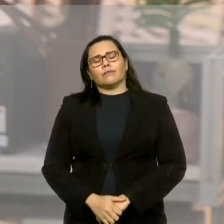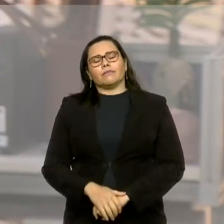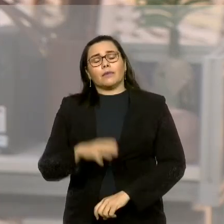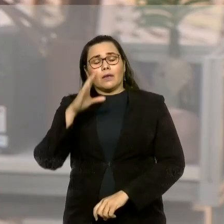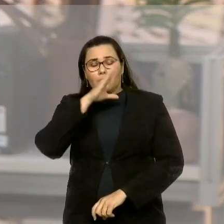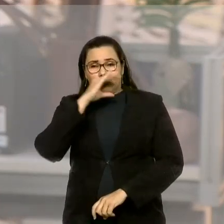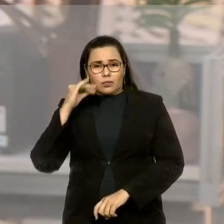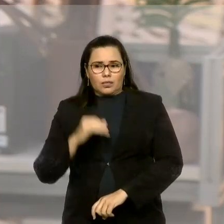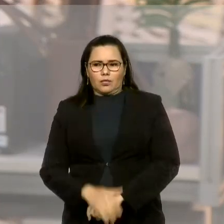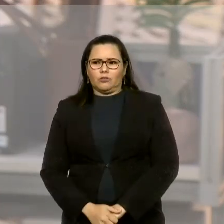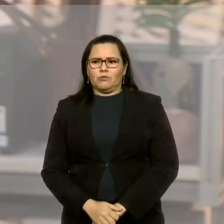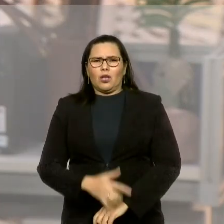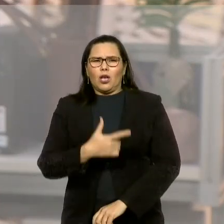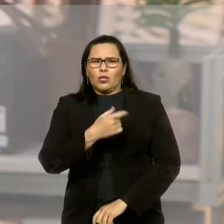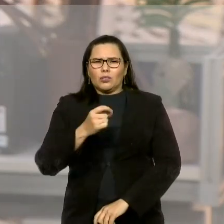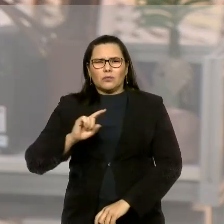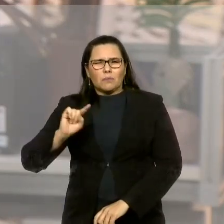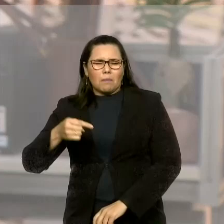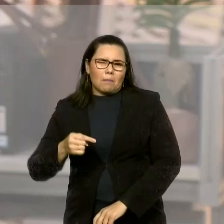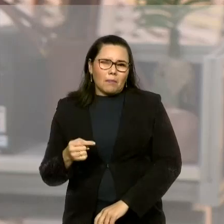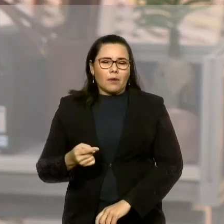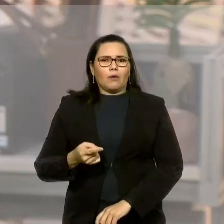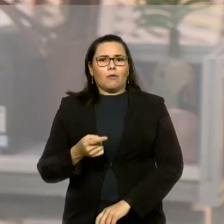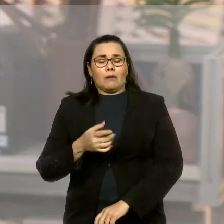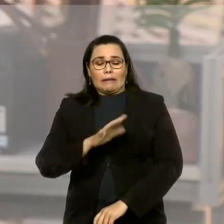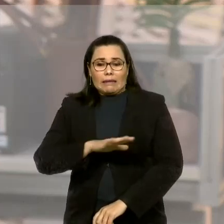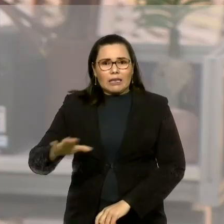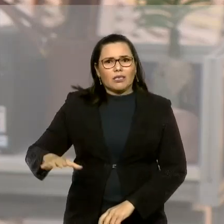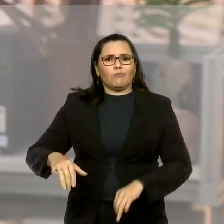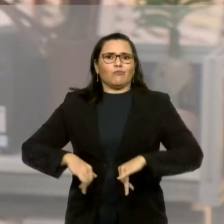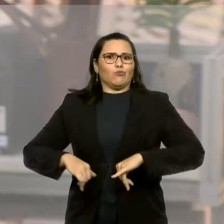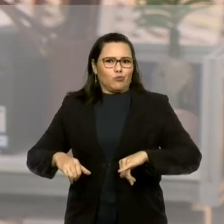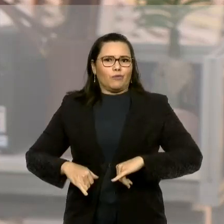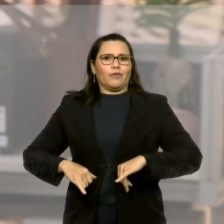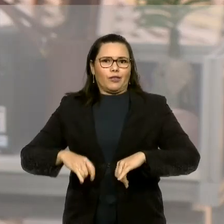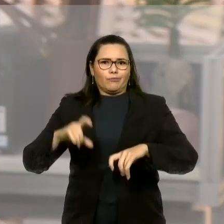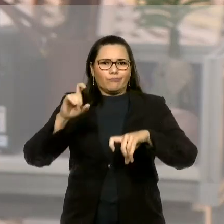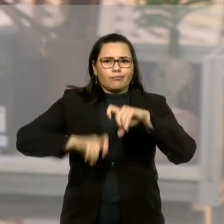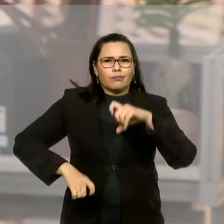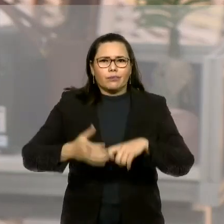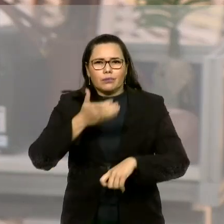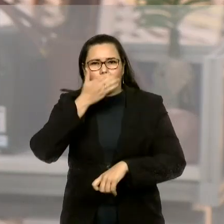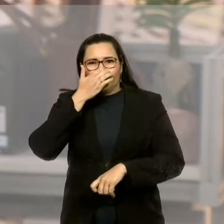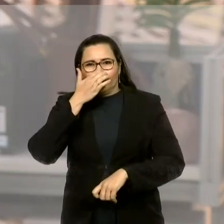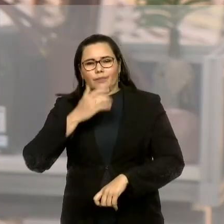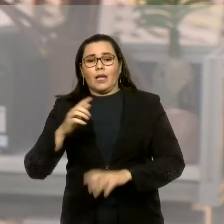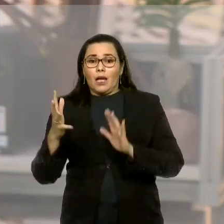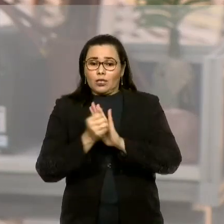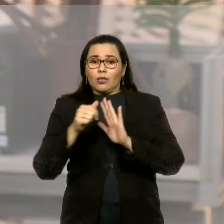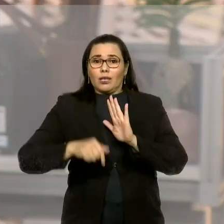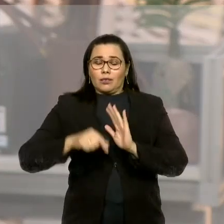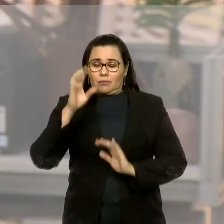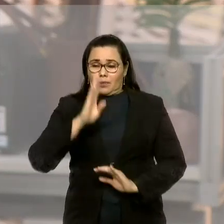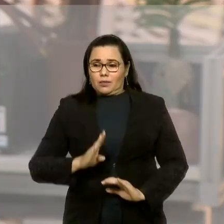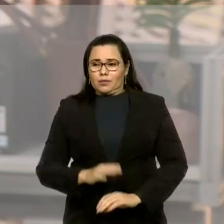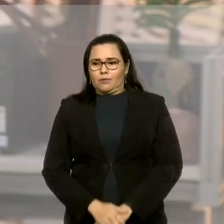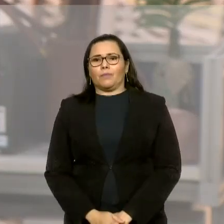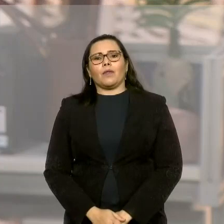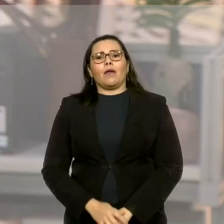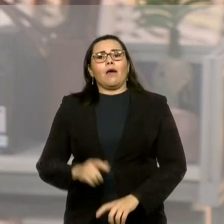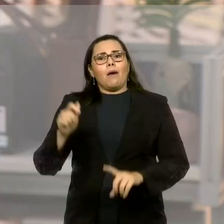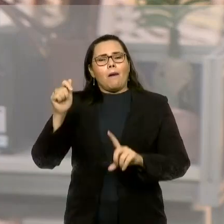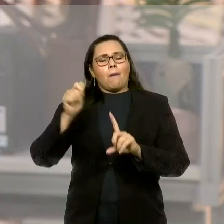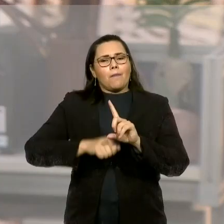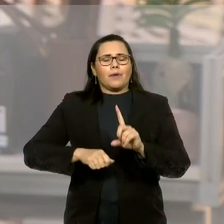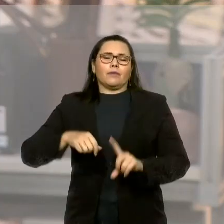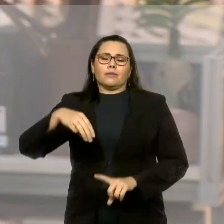200.000 casos de violência contra esse público foi registrado no Brasil no Maranhão a lei Maio laranja prevê ações de